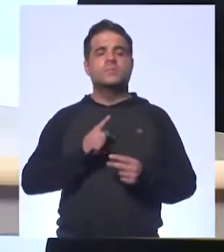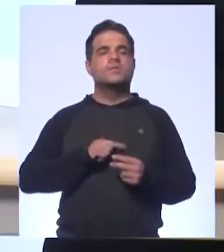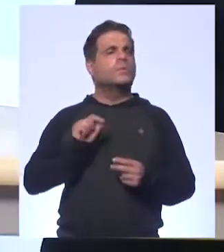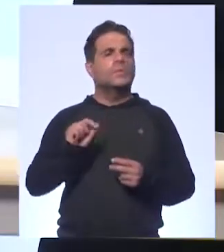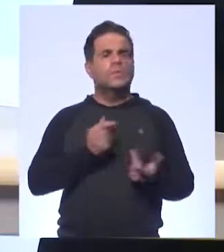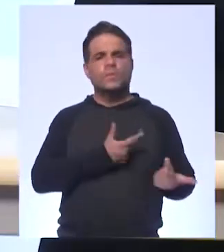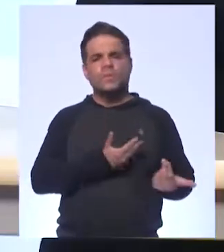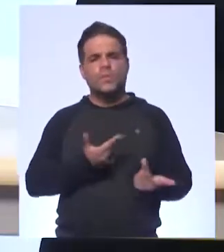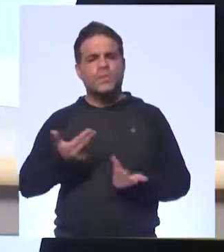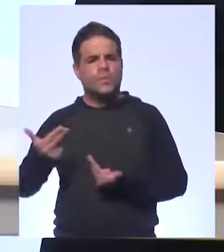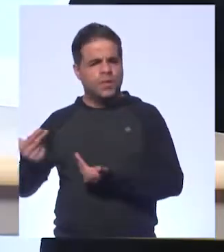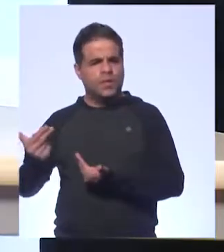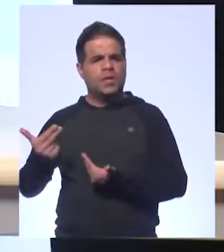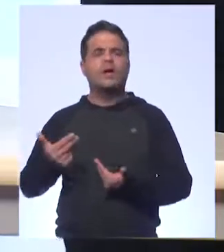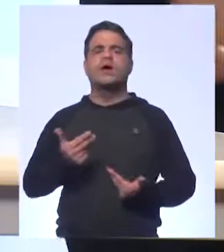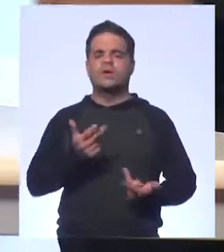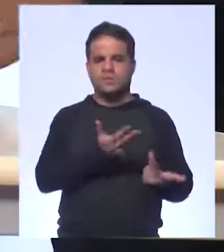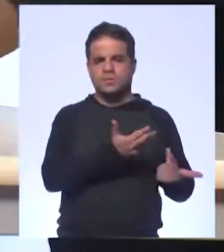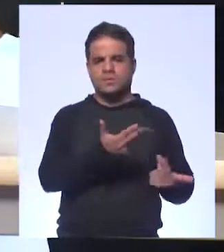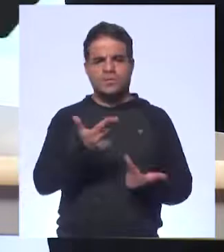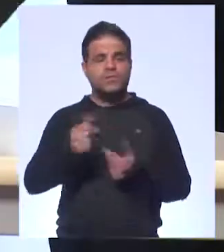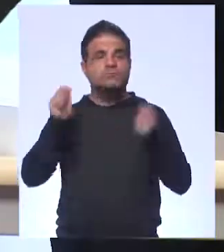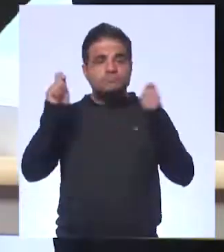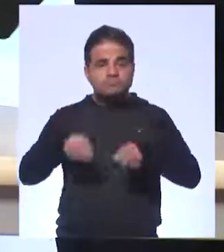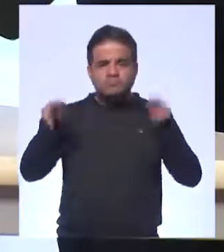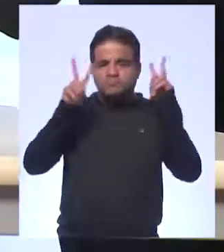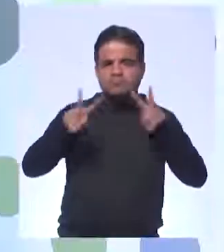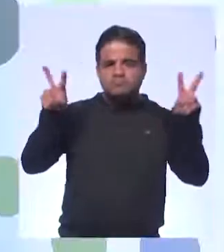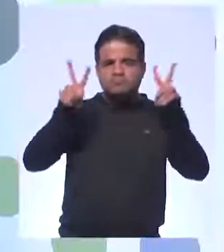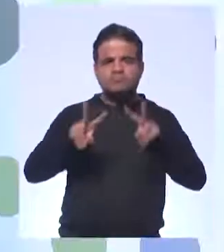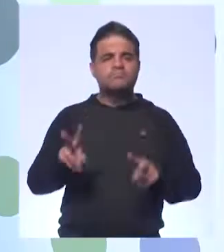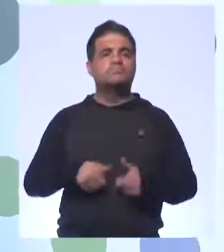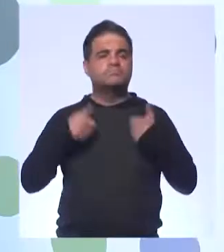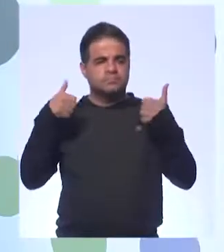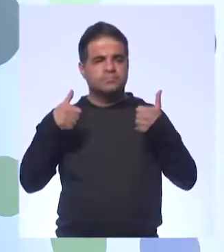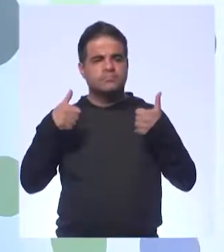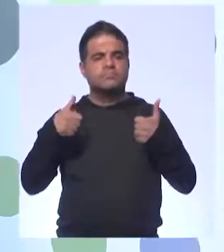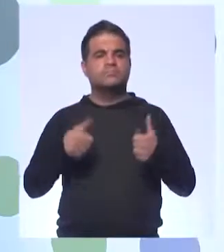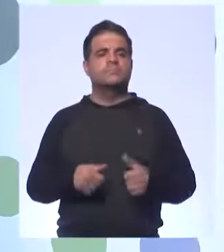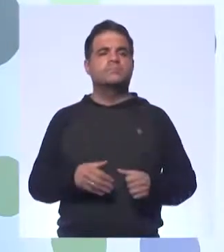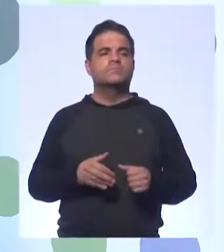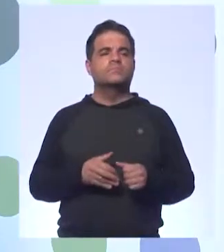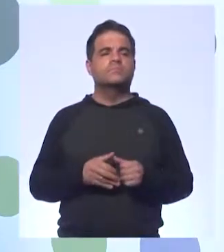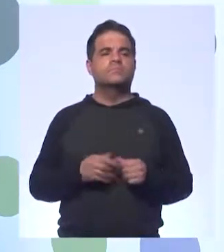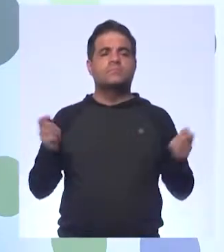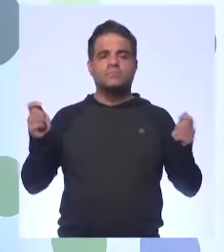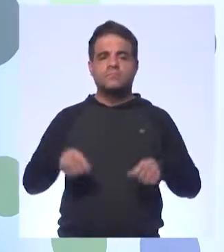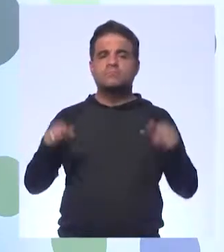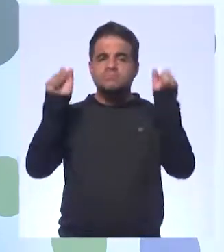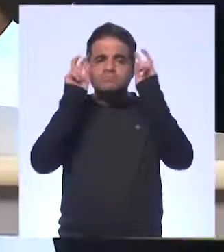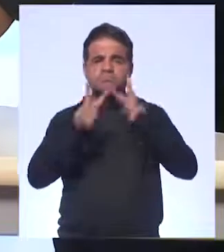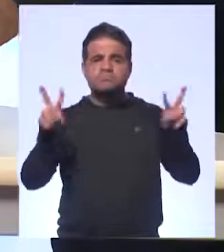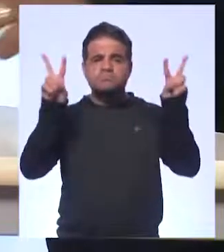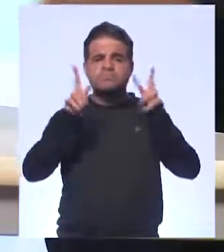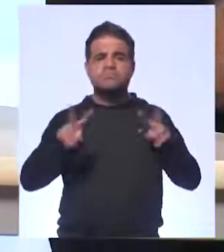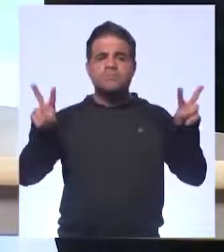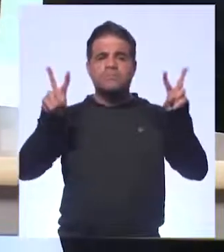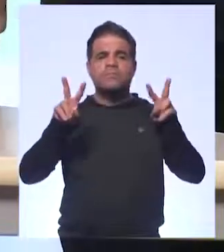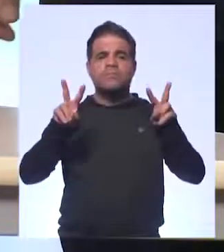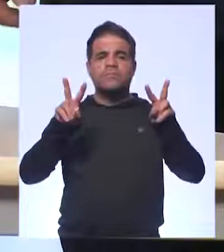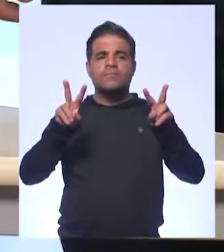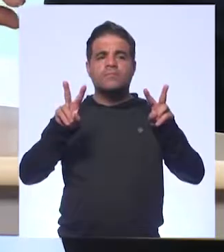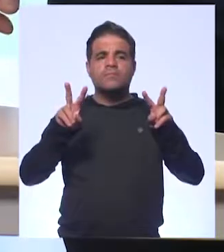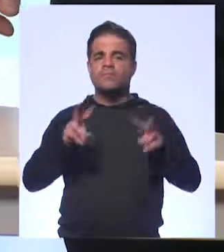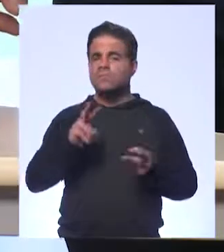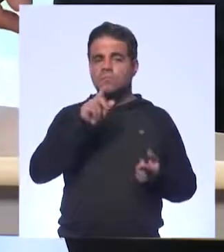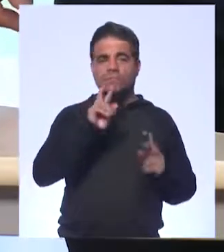são idênticos, né, Jorge? Aí para visualizar melhor, eu vou colocar aqui, né? Isso, olha, dá para visualizar observar, os volumes